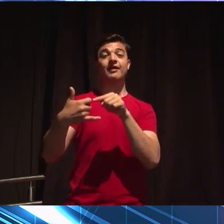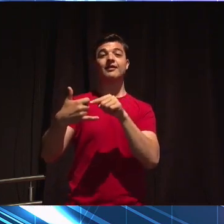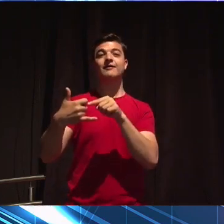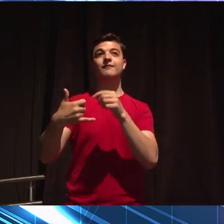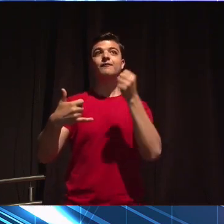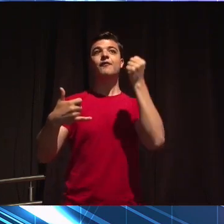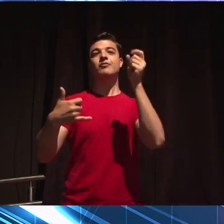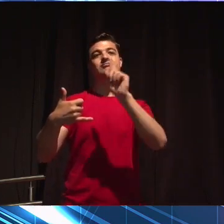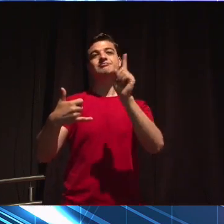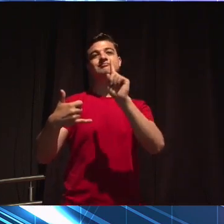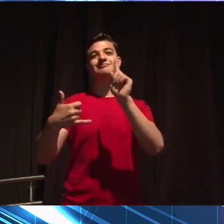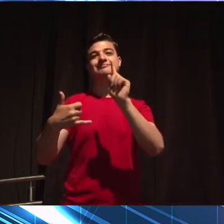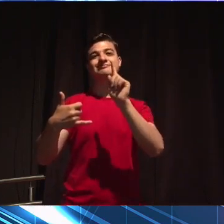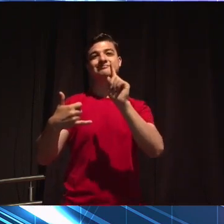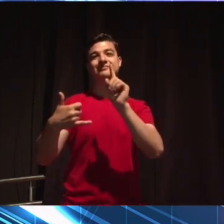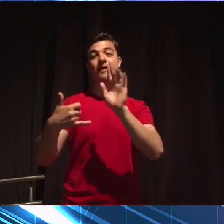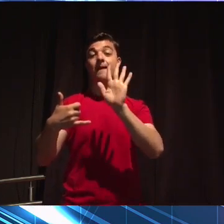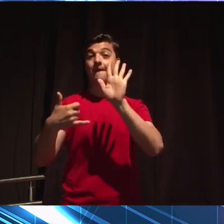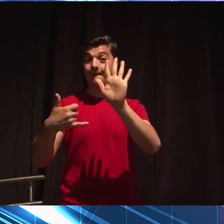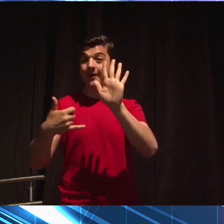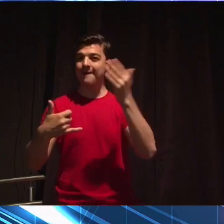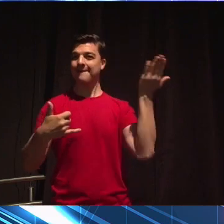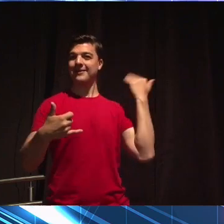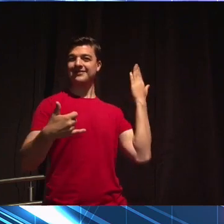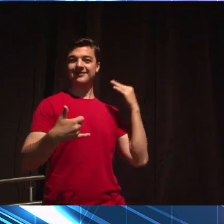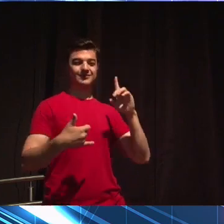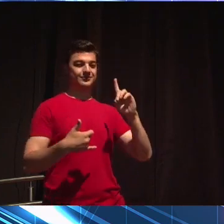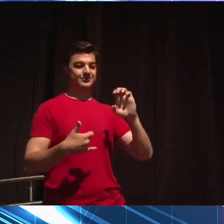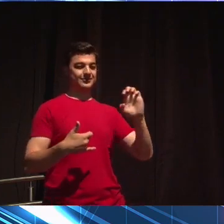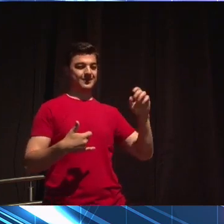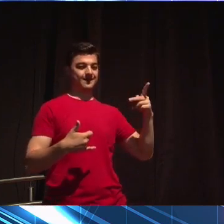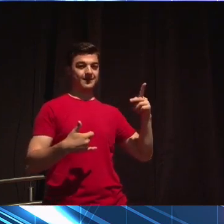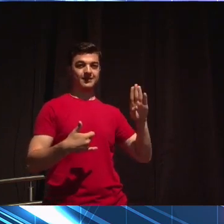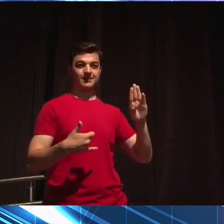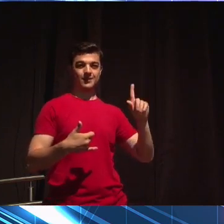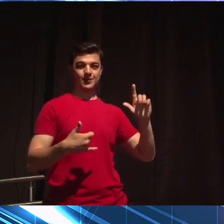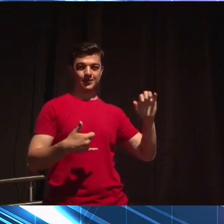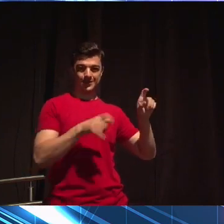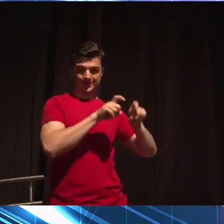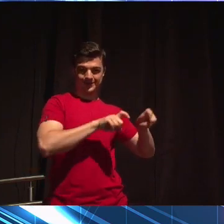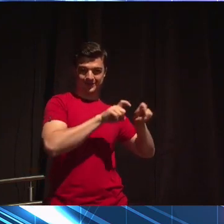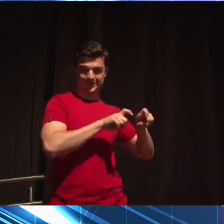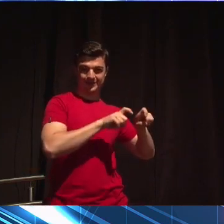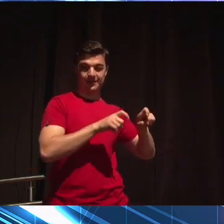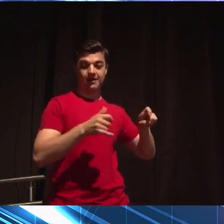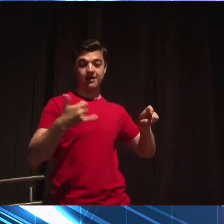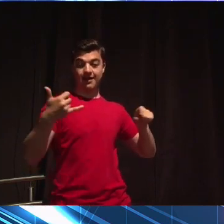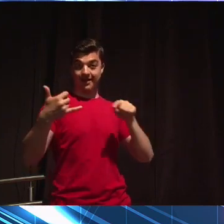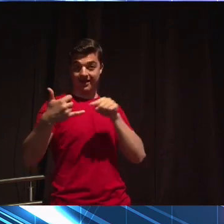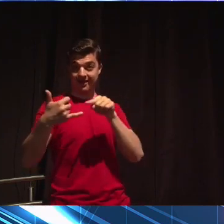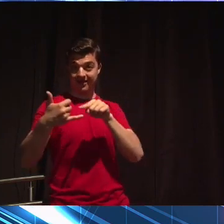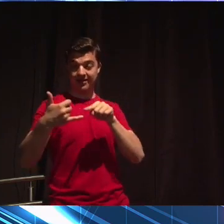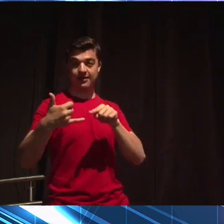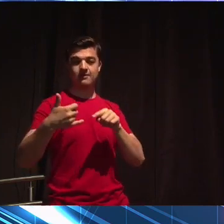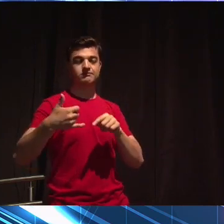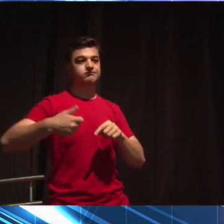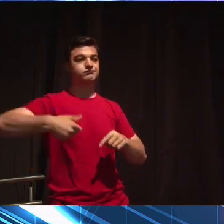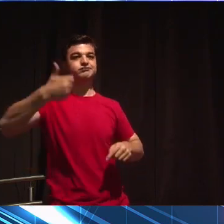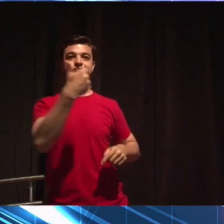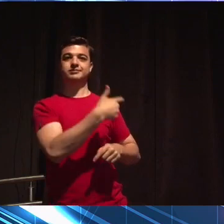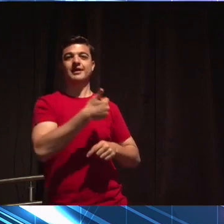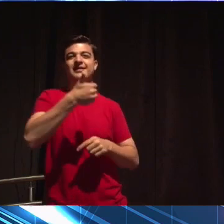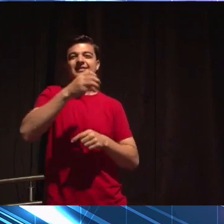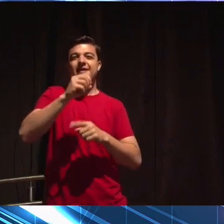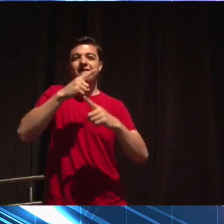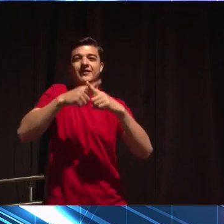mais potente do que o Deep Blue. Ou seja, em 2014, você tinha no seu bolso uma máquina que era tinha 10